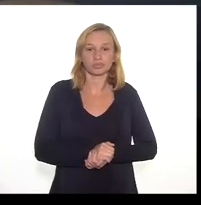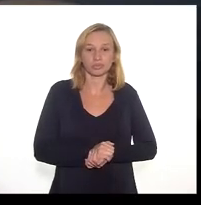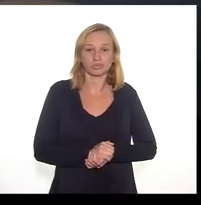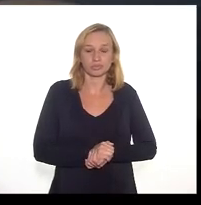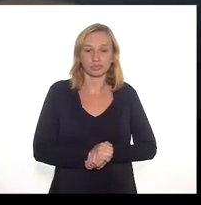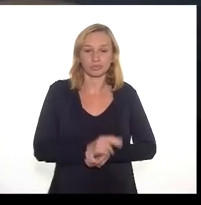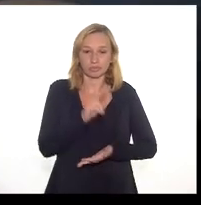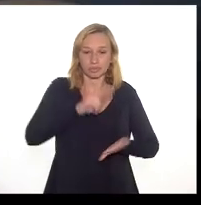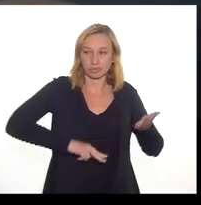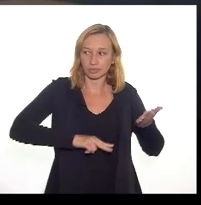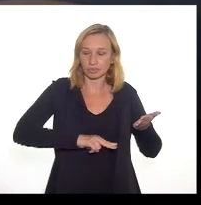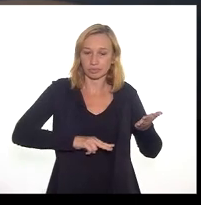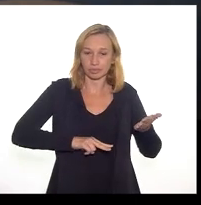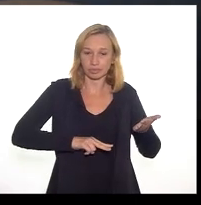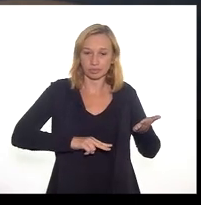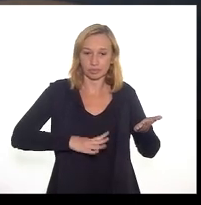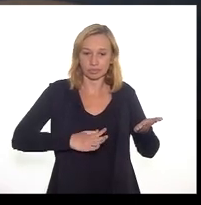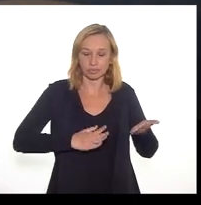Lida,